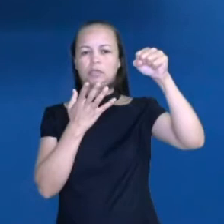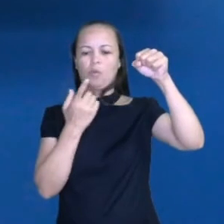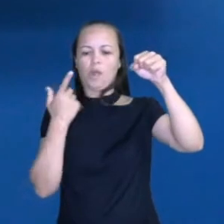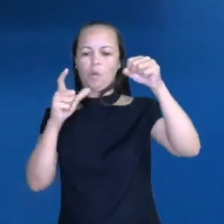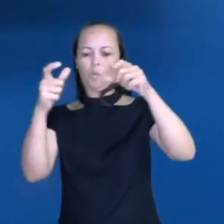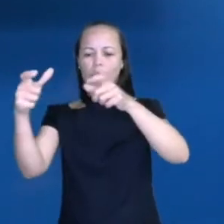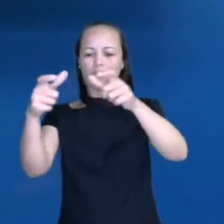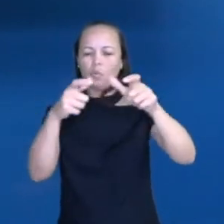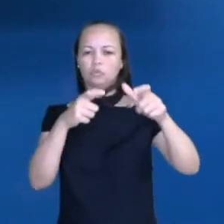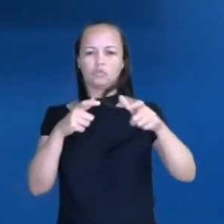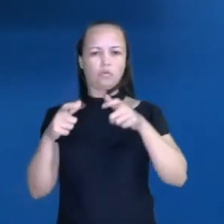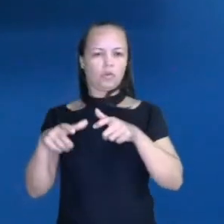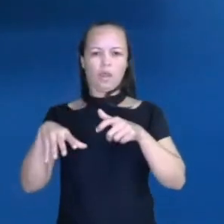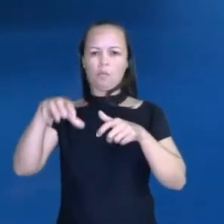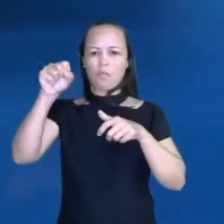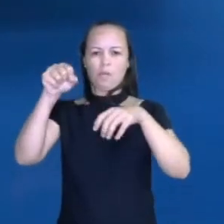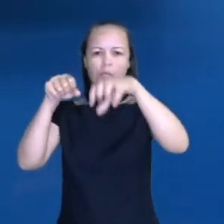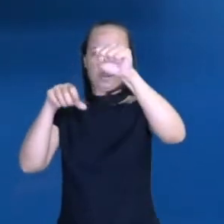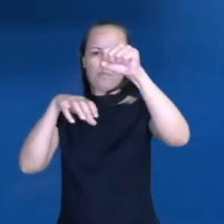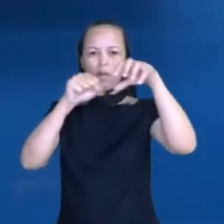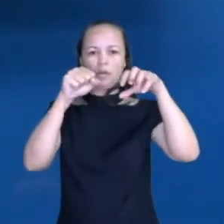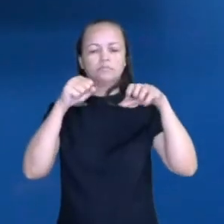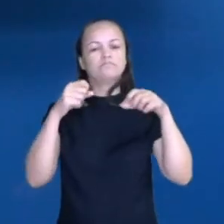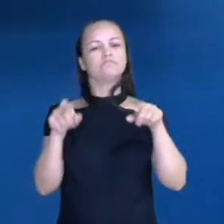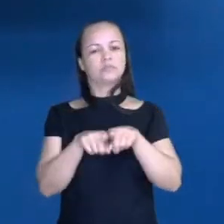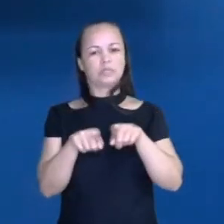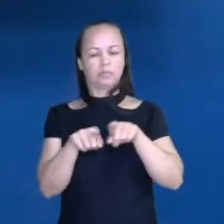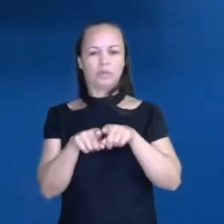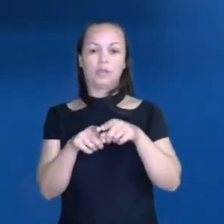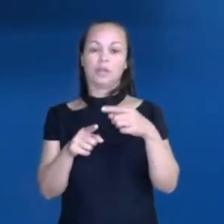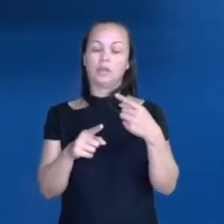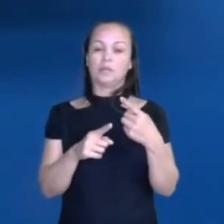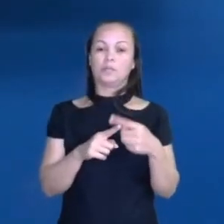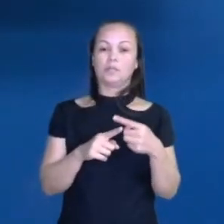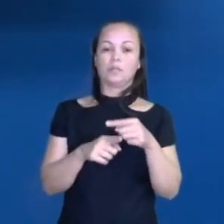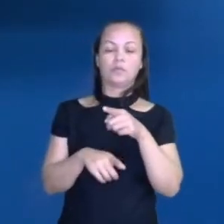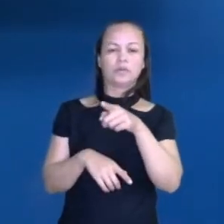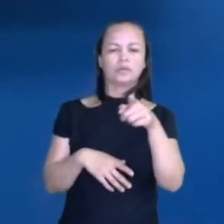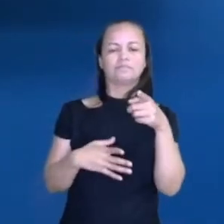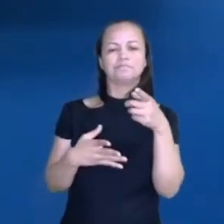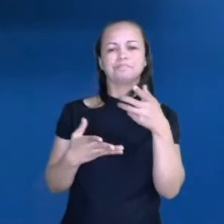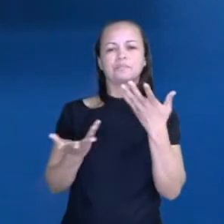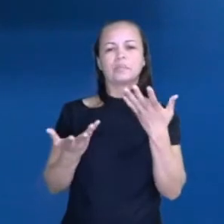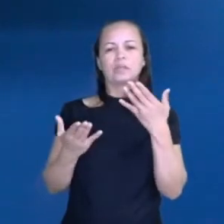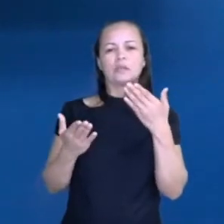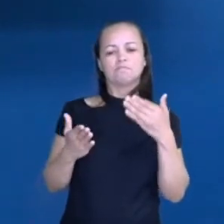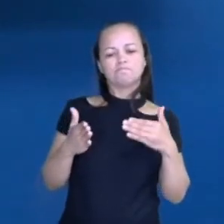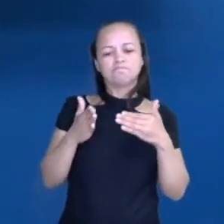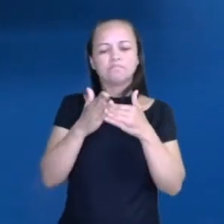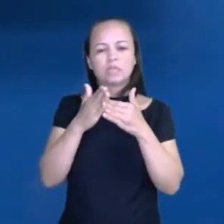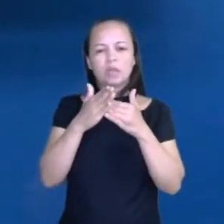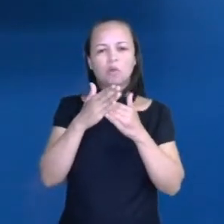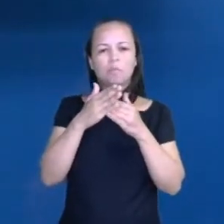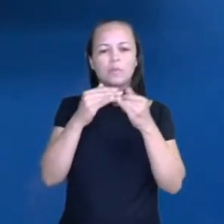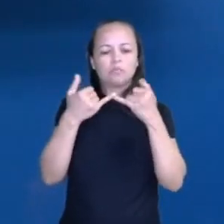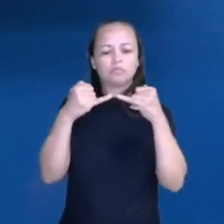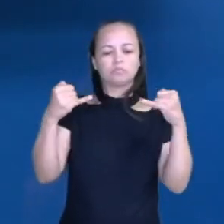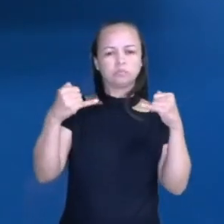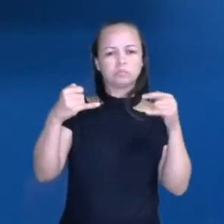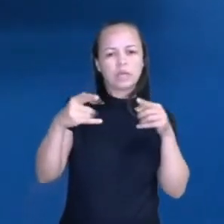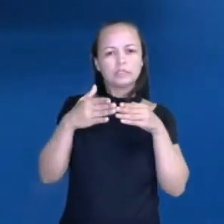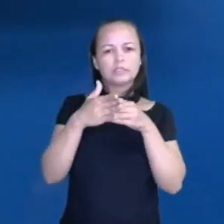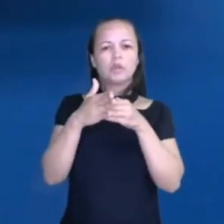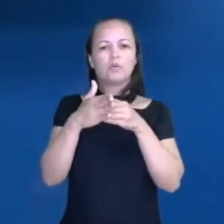do boi não vai queimar não vai ser por quê Porque você não é que eu falei Você interrompeu no caso